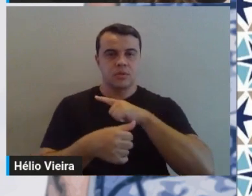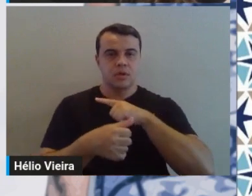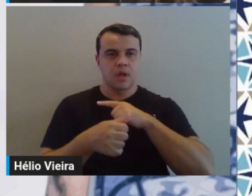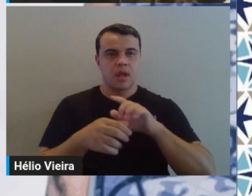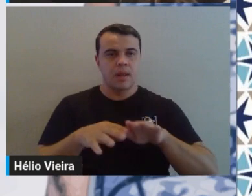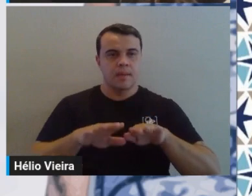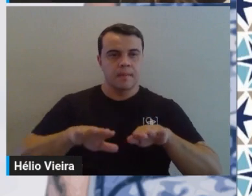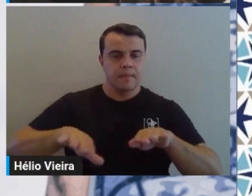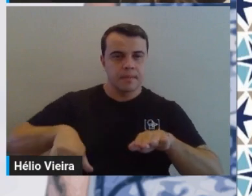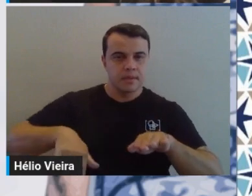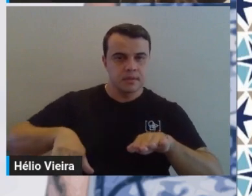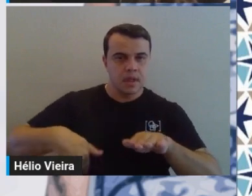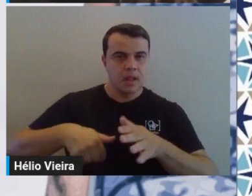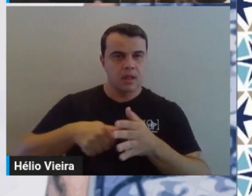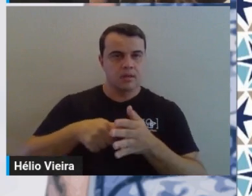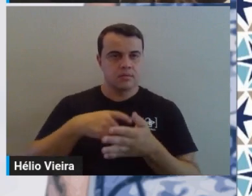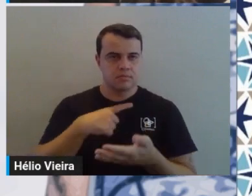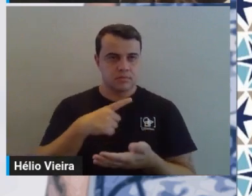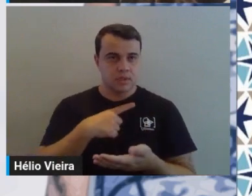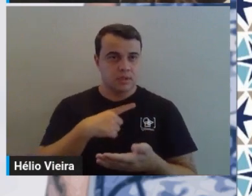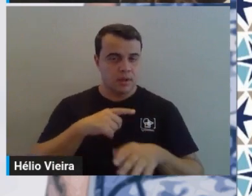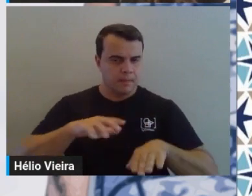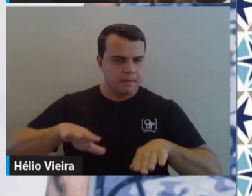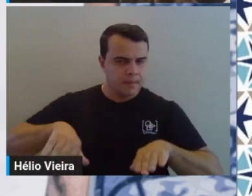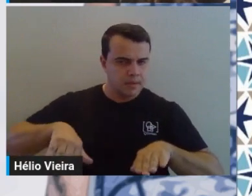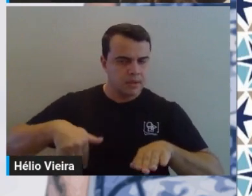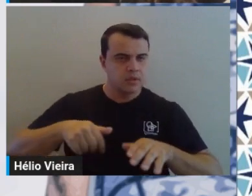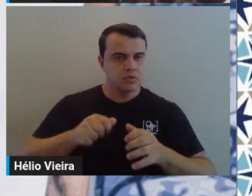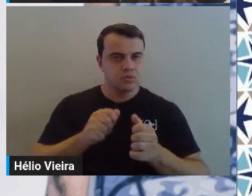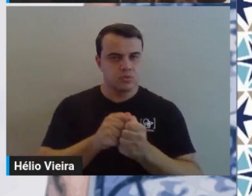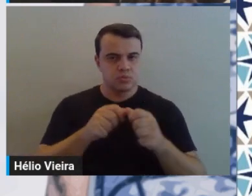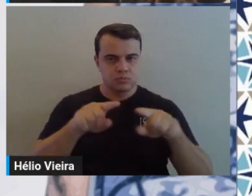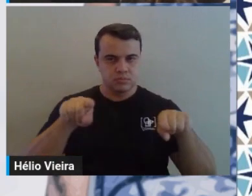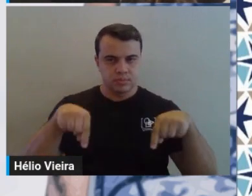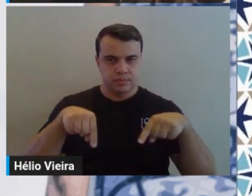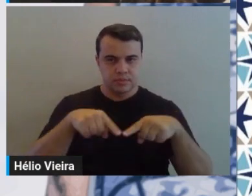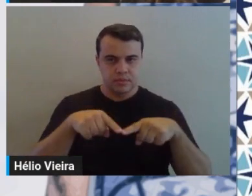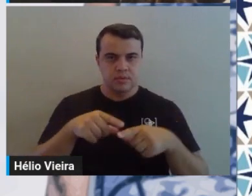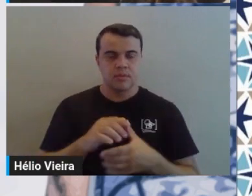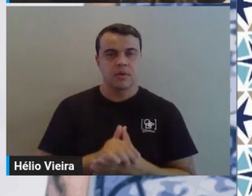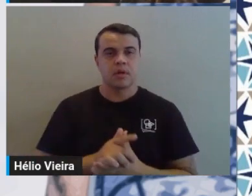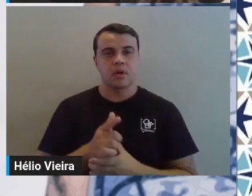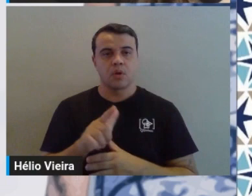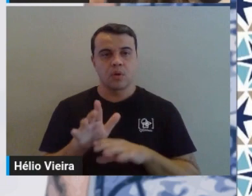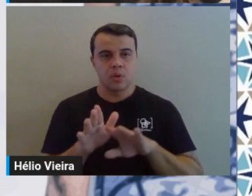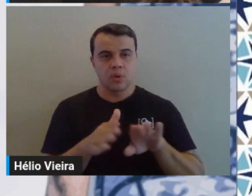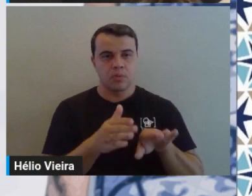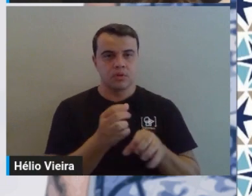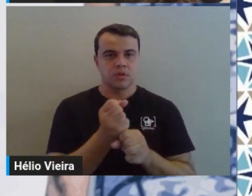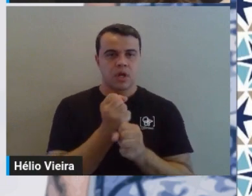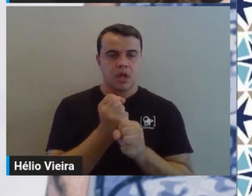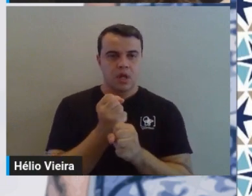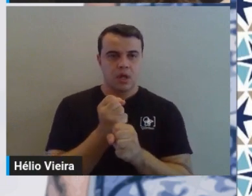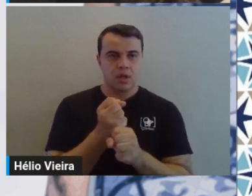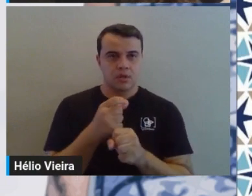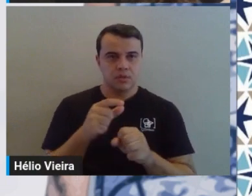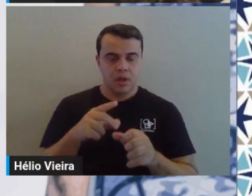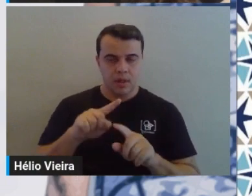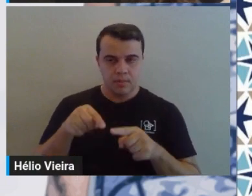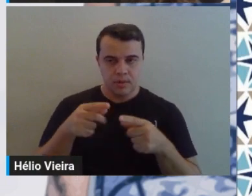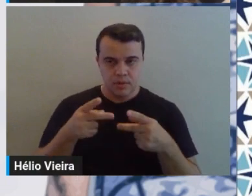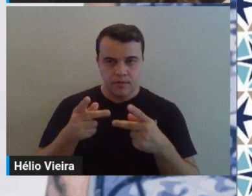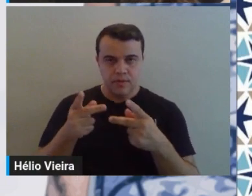piscinas que fazia parte desse clube. Depois de alguns anos, esse clube é vendido